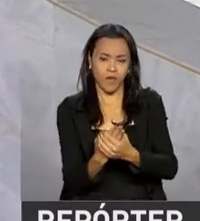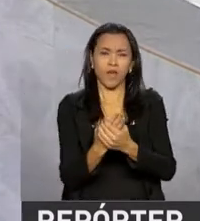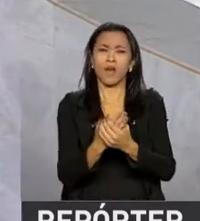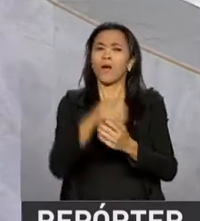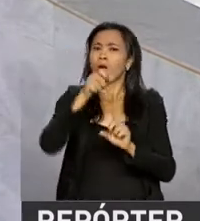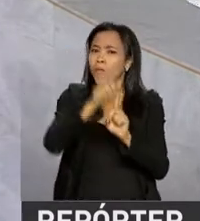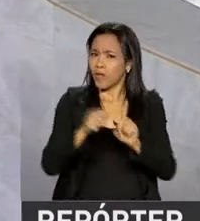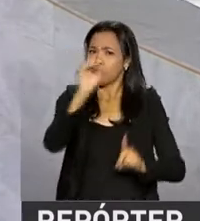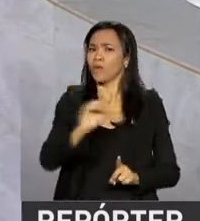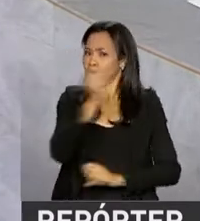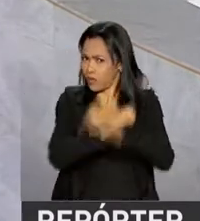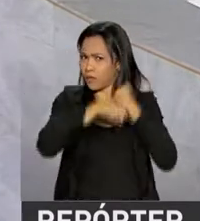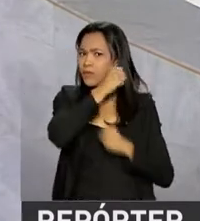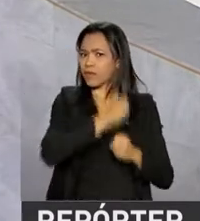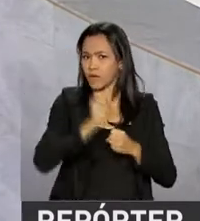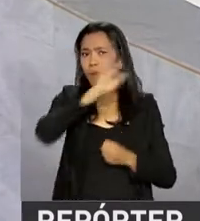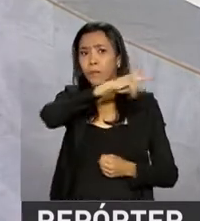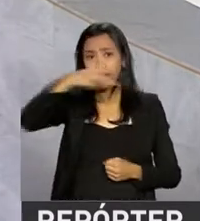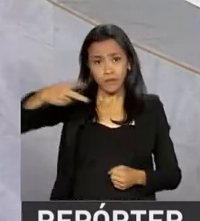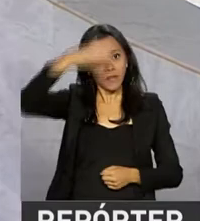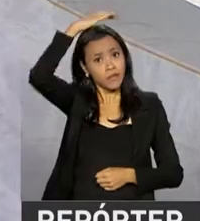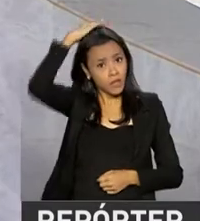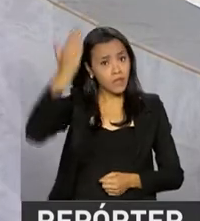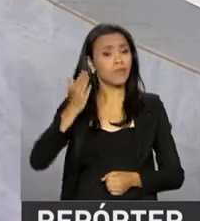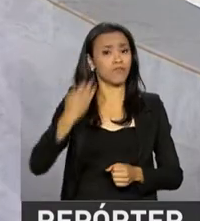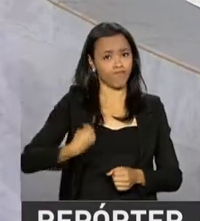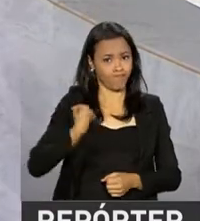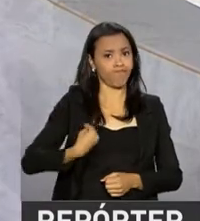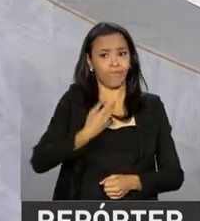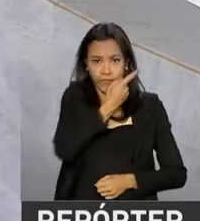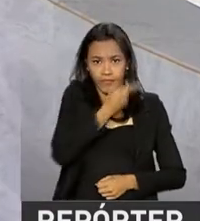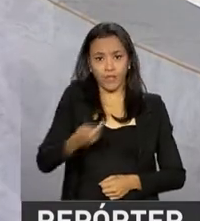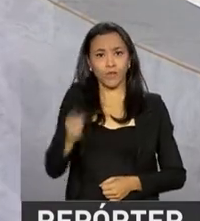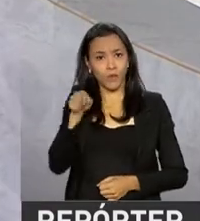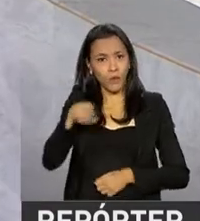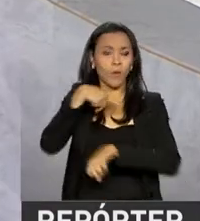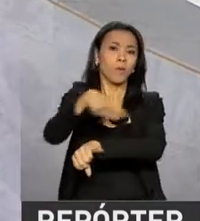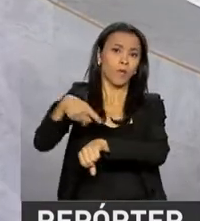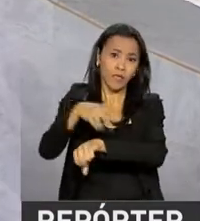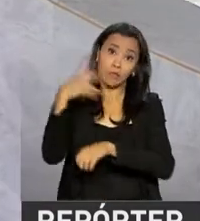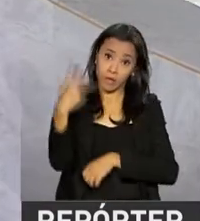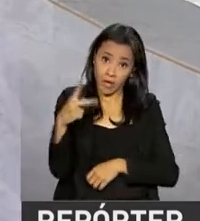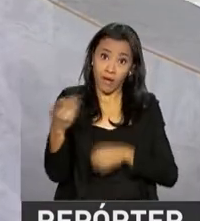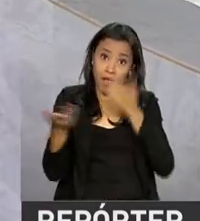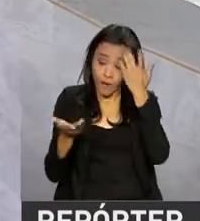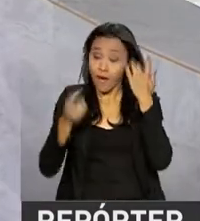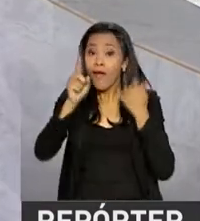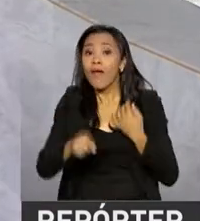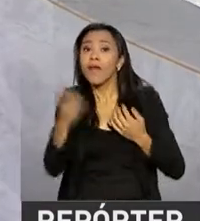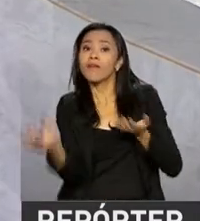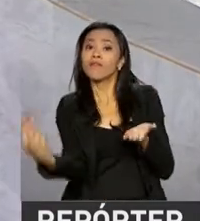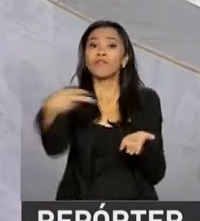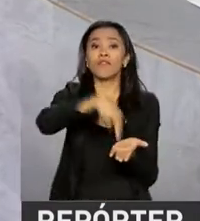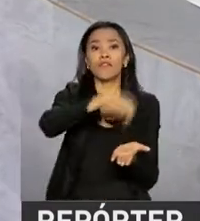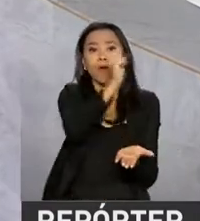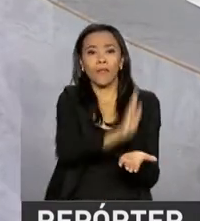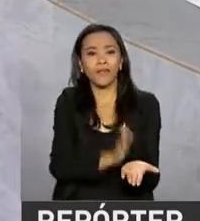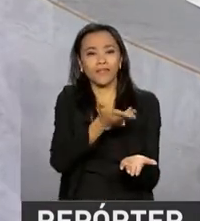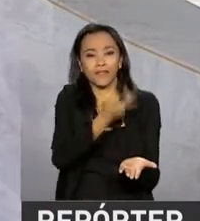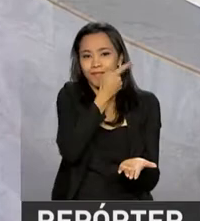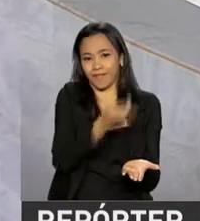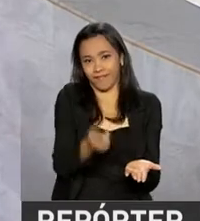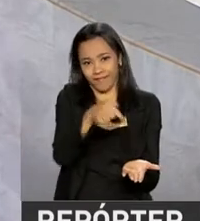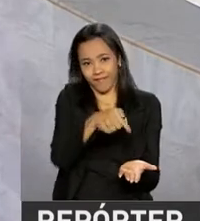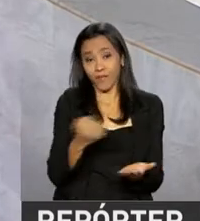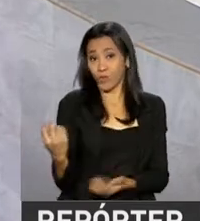o presidente michel temer esteve em visita ao paraguai agora é a vez de horácio cartes vir ao brasil